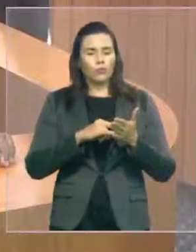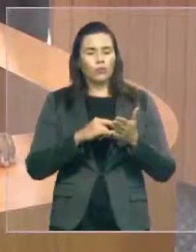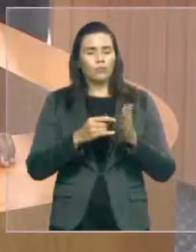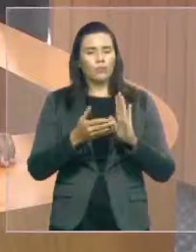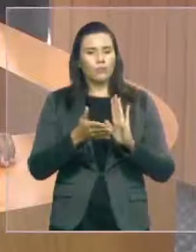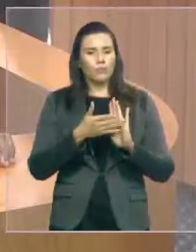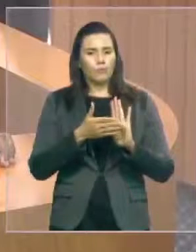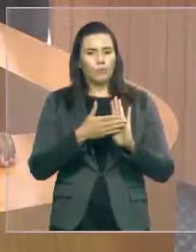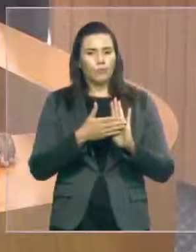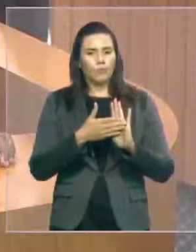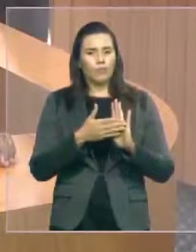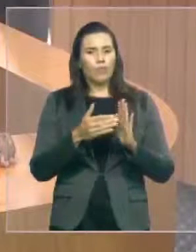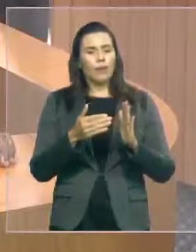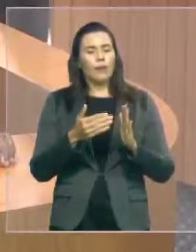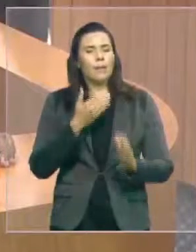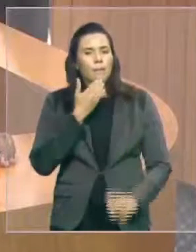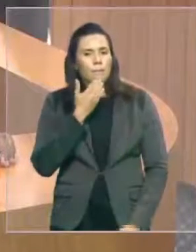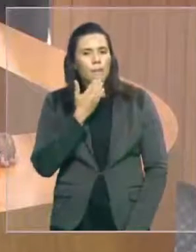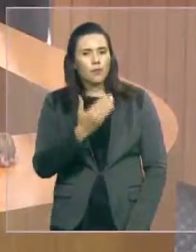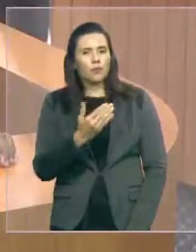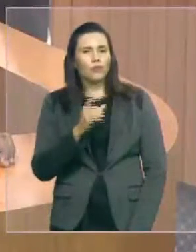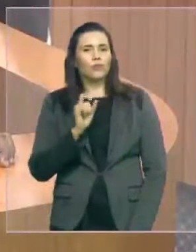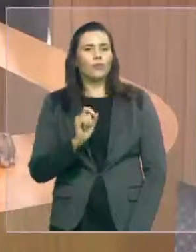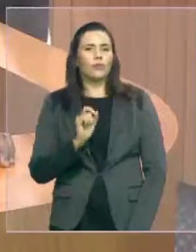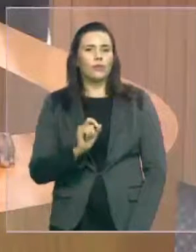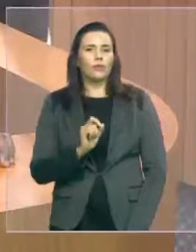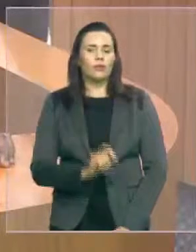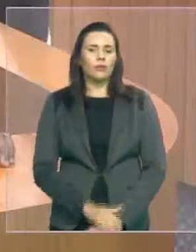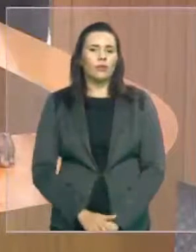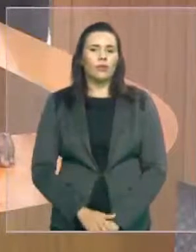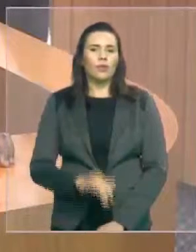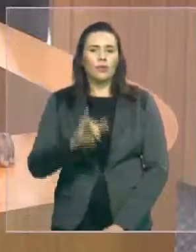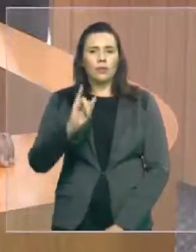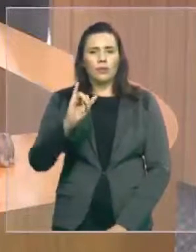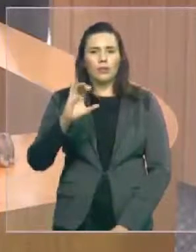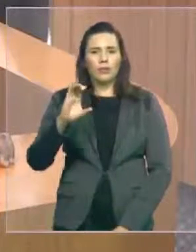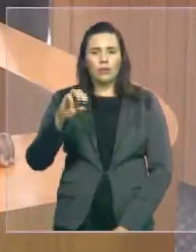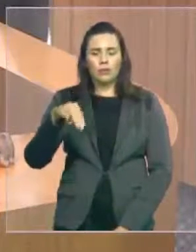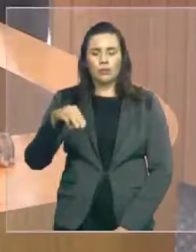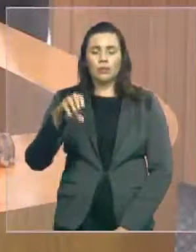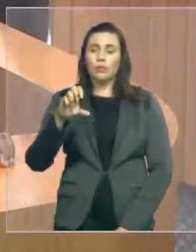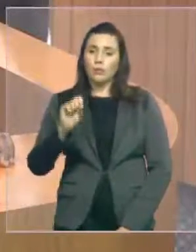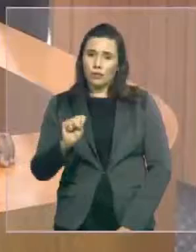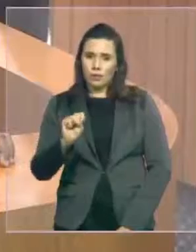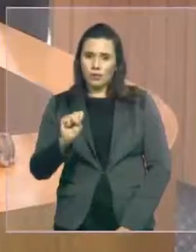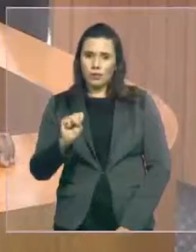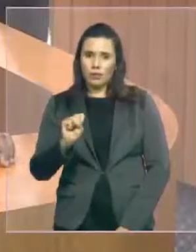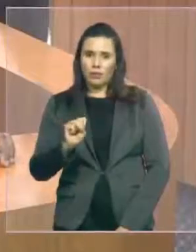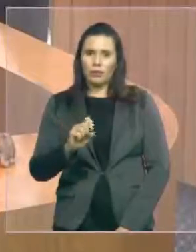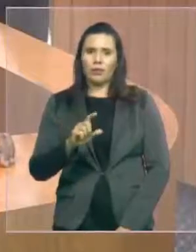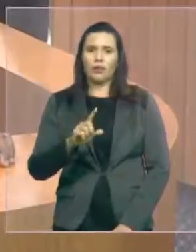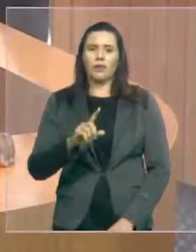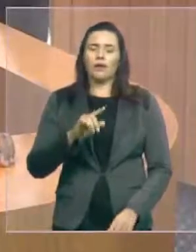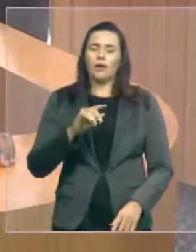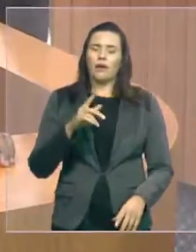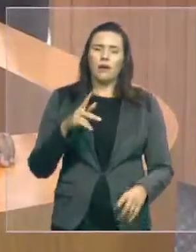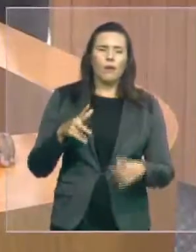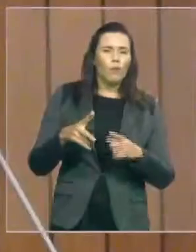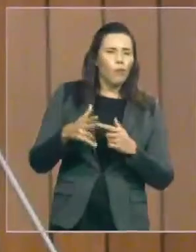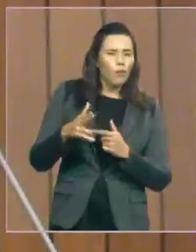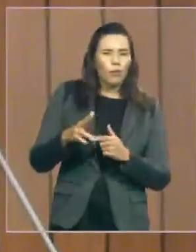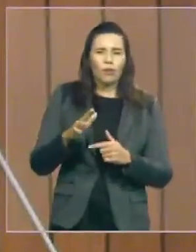a lei de isenção de ICMS para compra de armas de fogo para os policiais